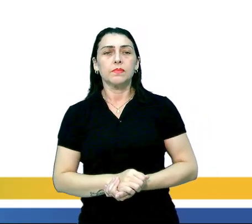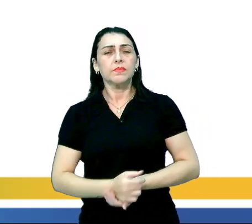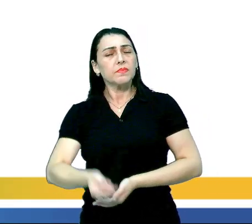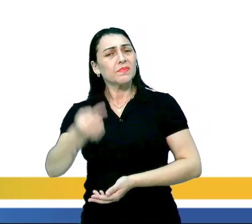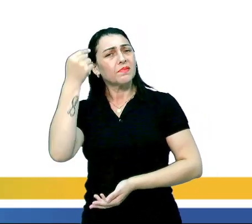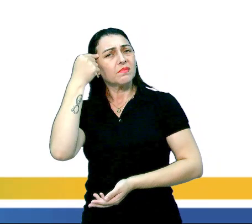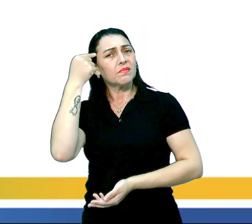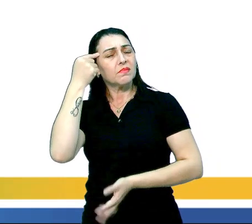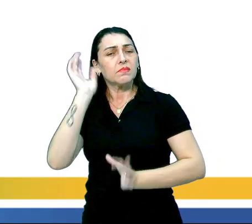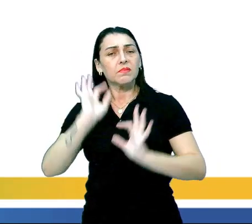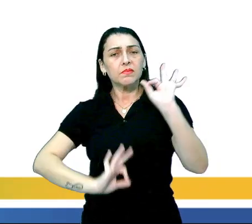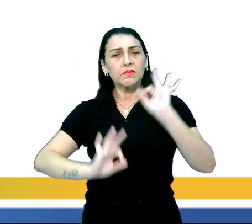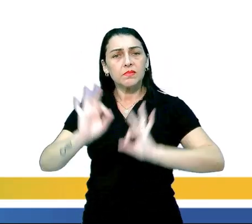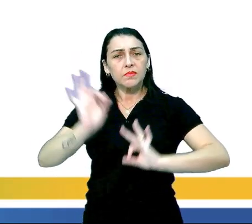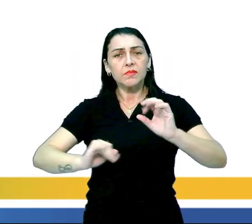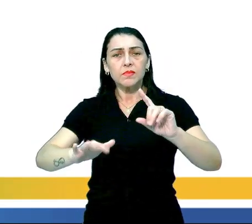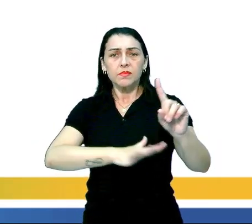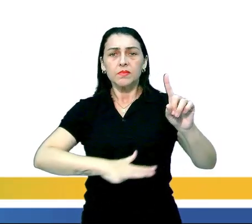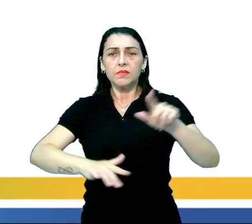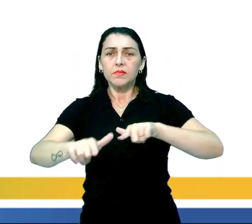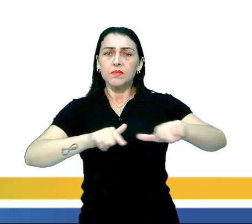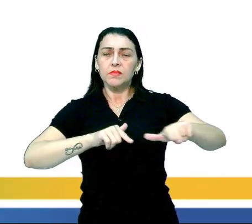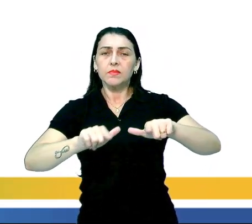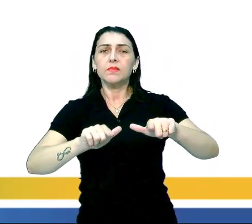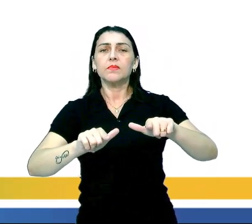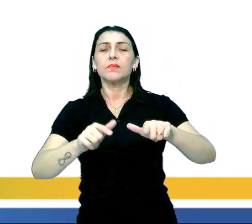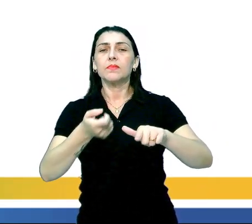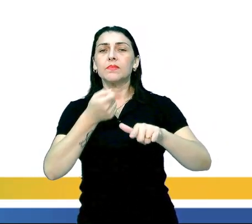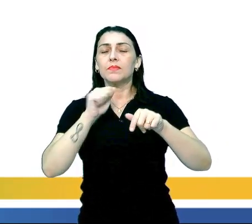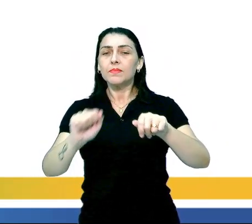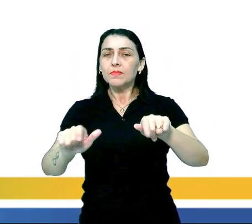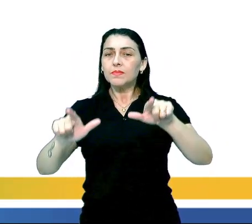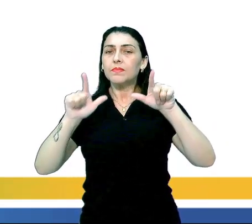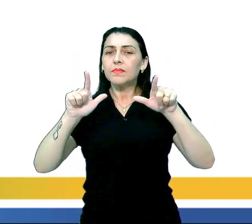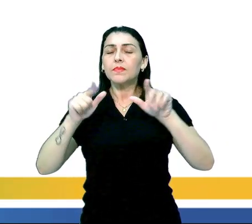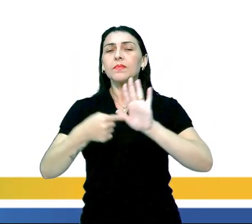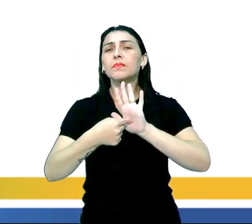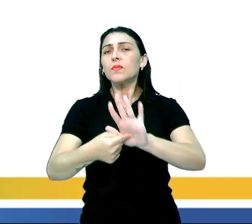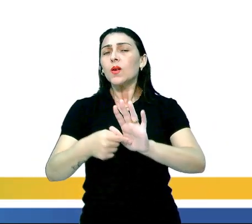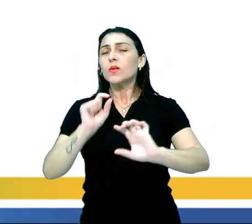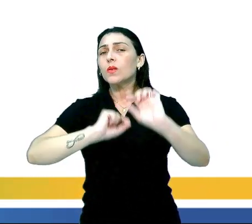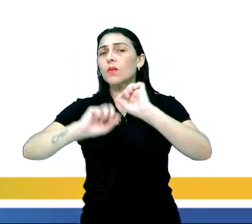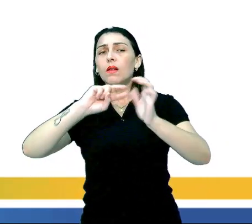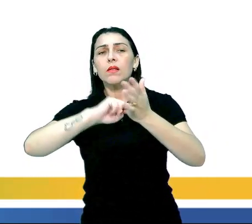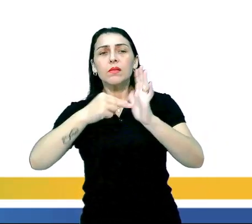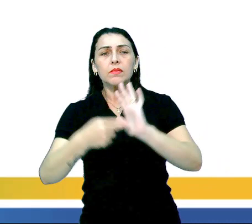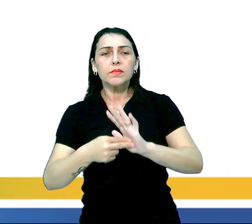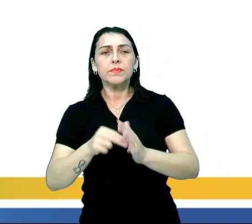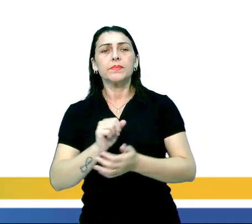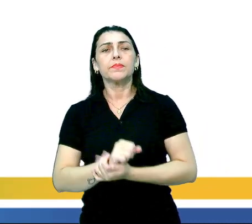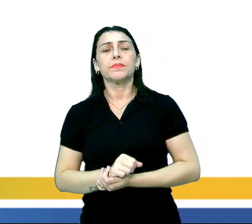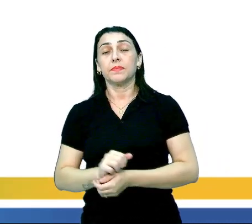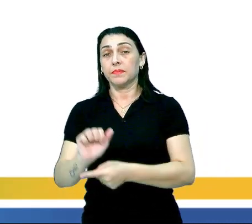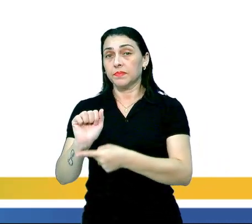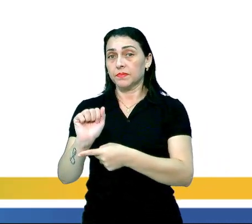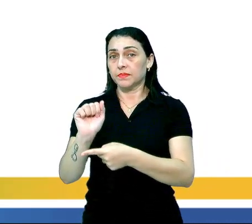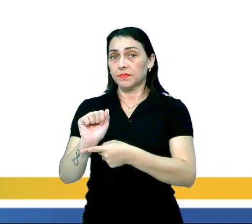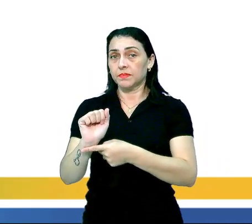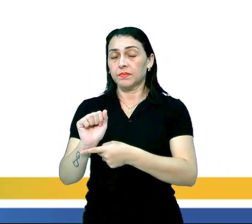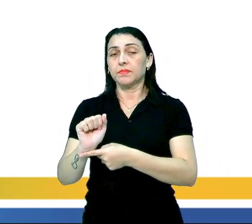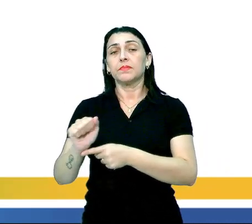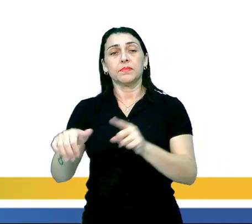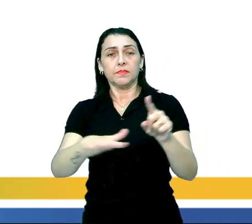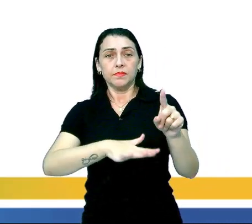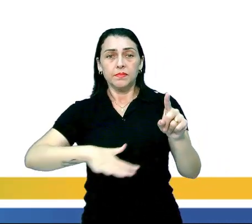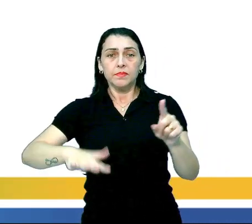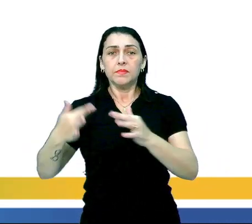resposta. Ao refletir sobre a organização do trabalho, a charge destaca, letra A, que